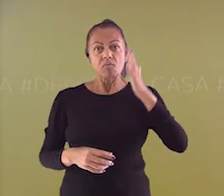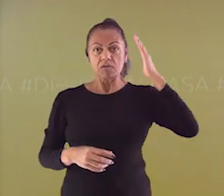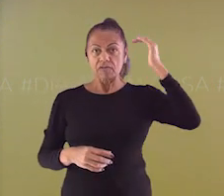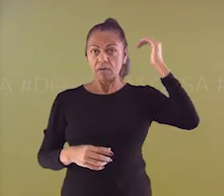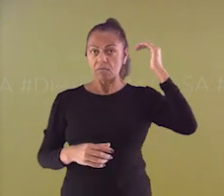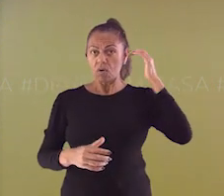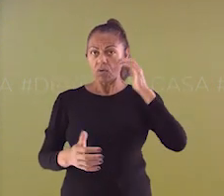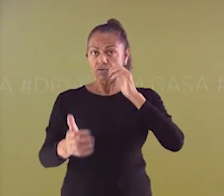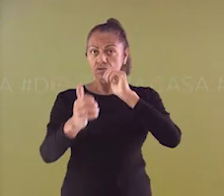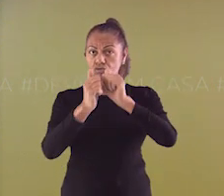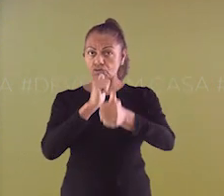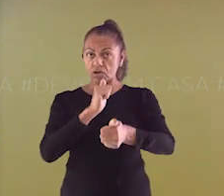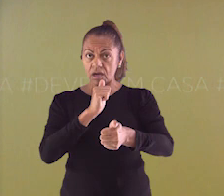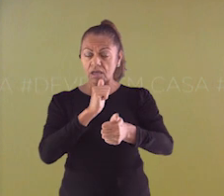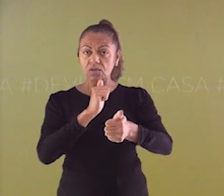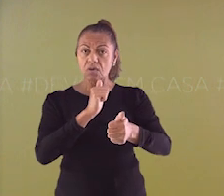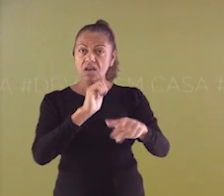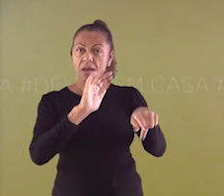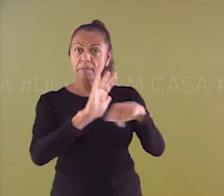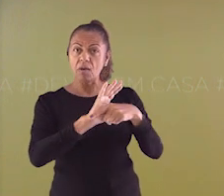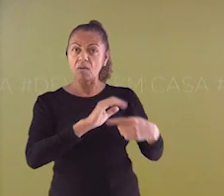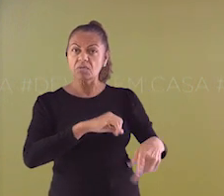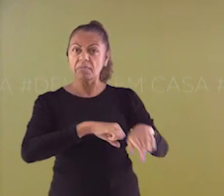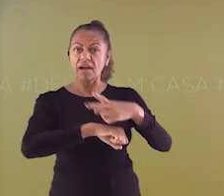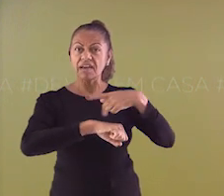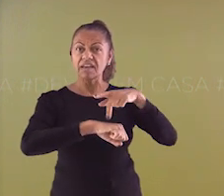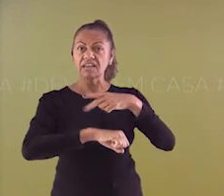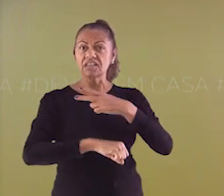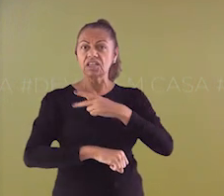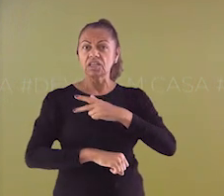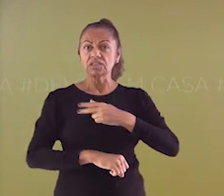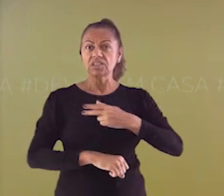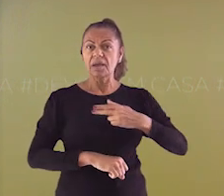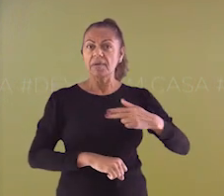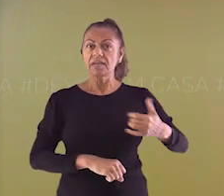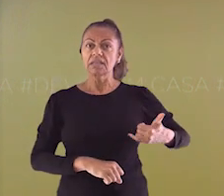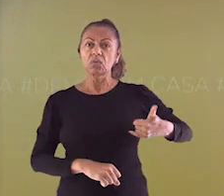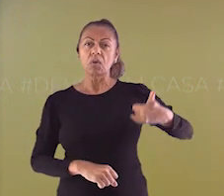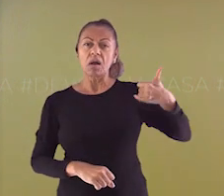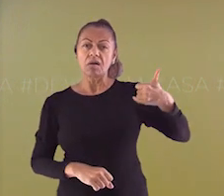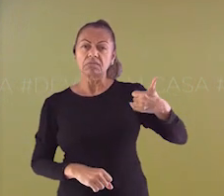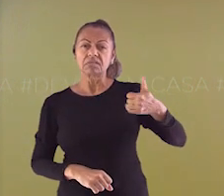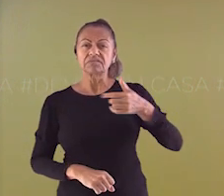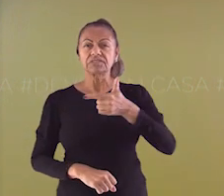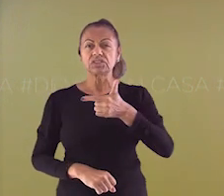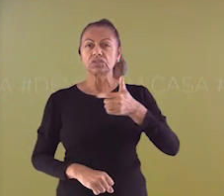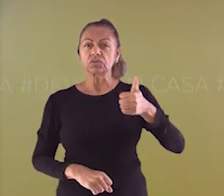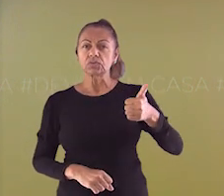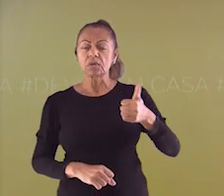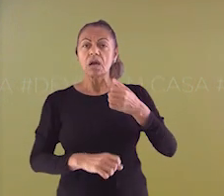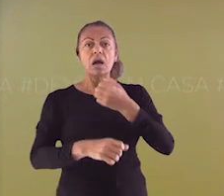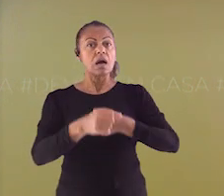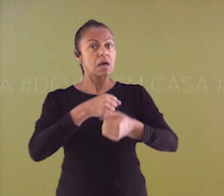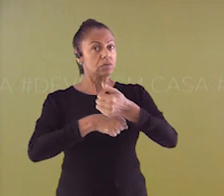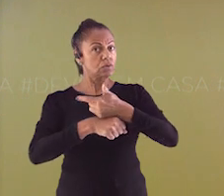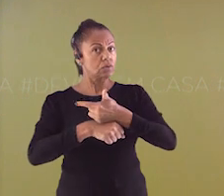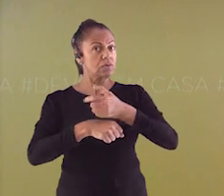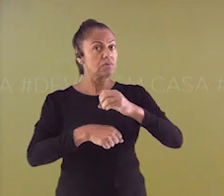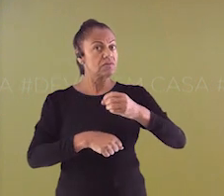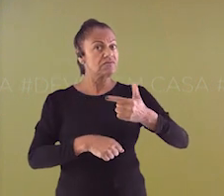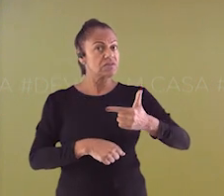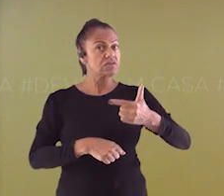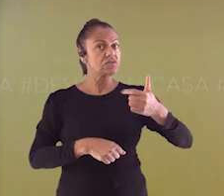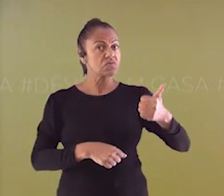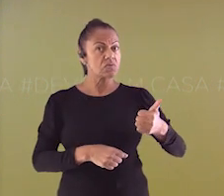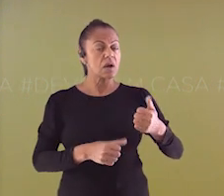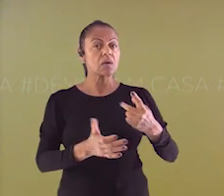caso do jogador Eriksen, da Dinamarca, de 29 anos apenas. No ano de 2021,